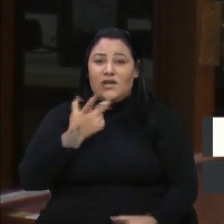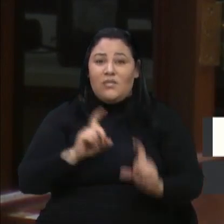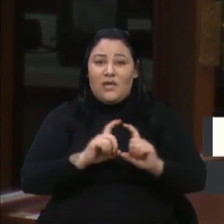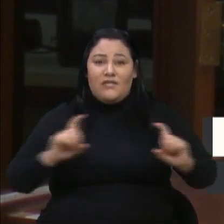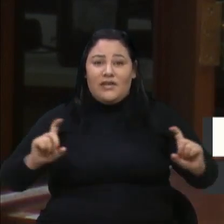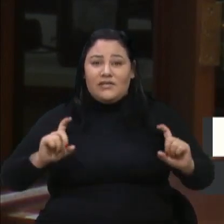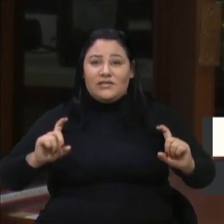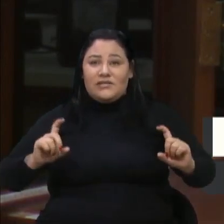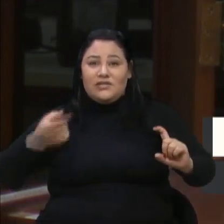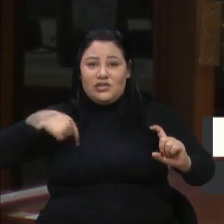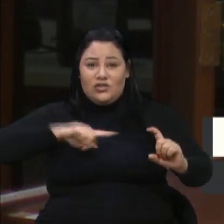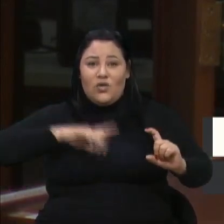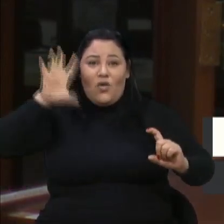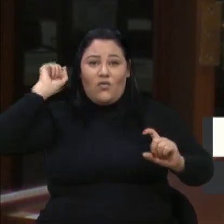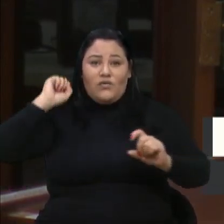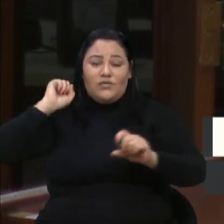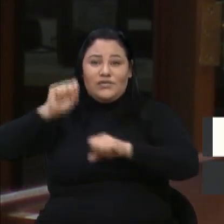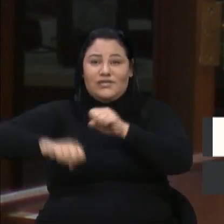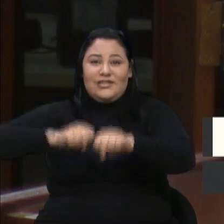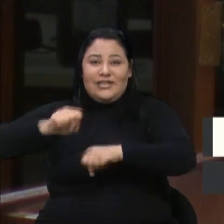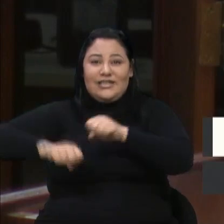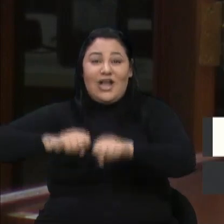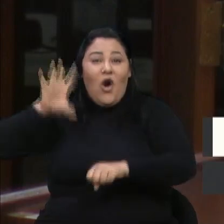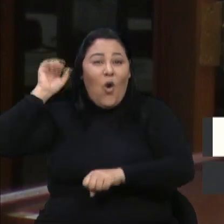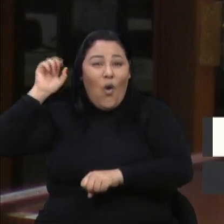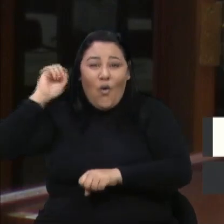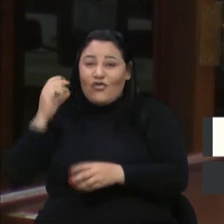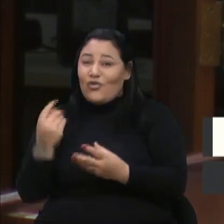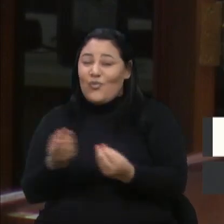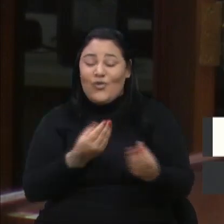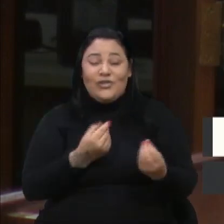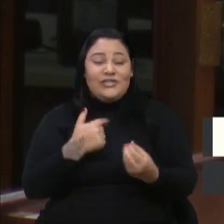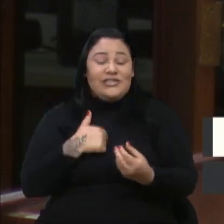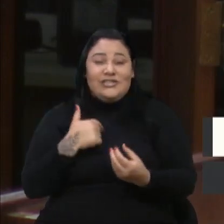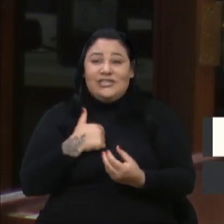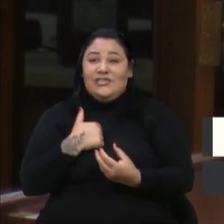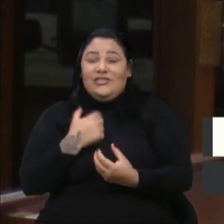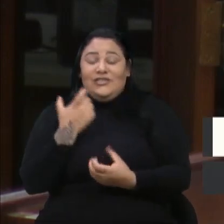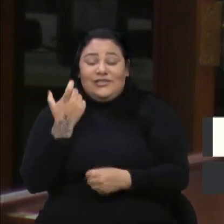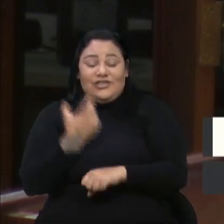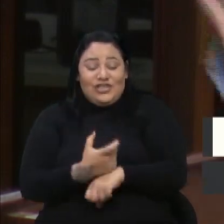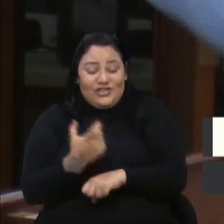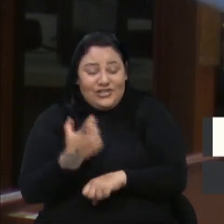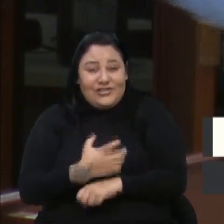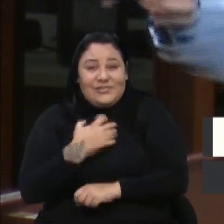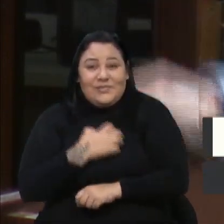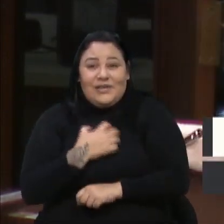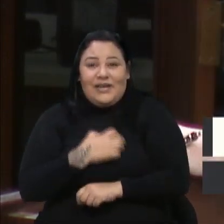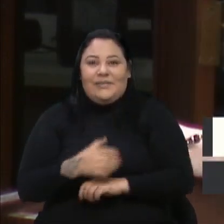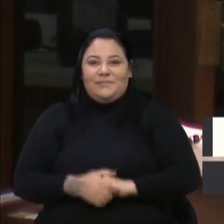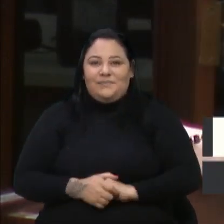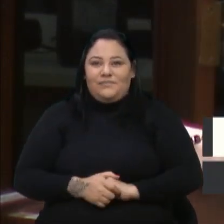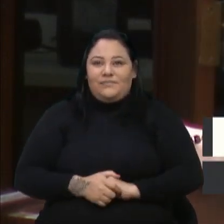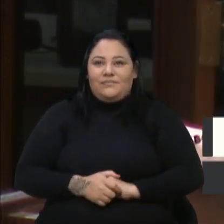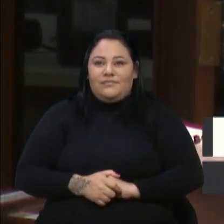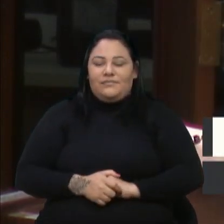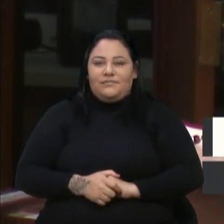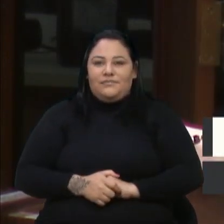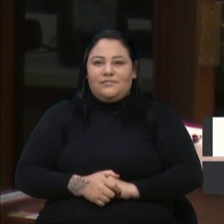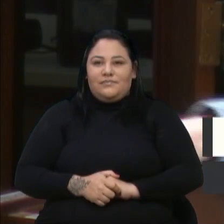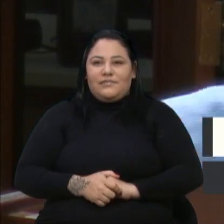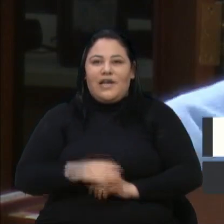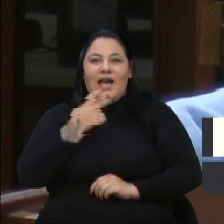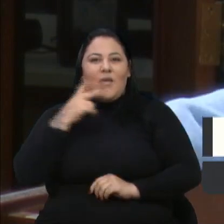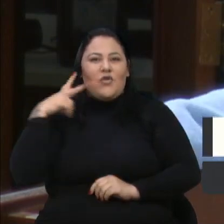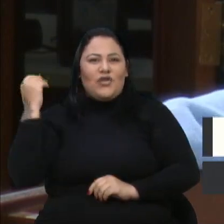gente ciclista ouve muito, e que me deixa muito, mas assim, muito chateada. Sobe na calçada.